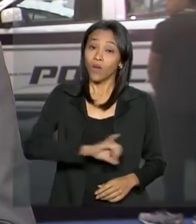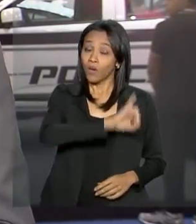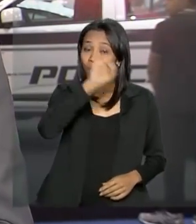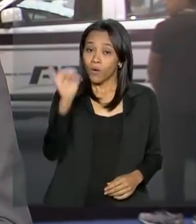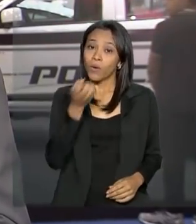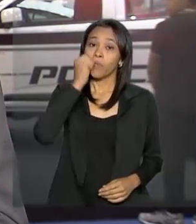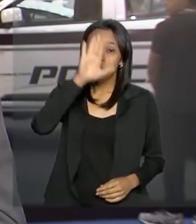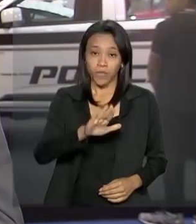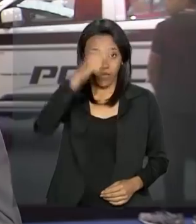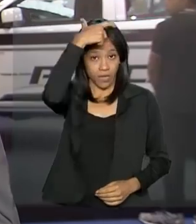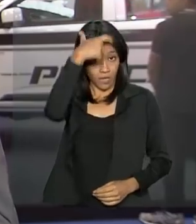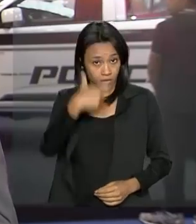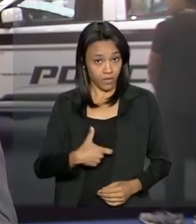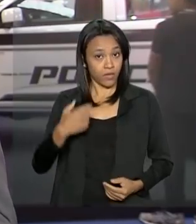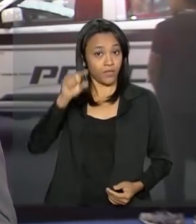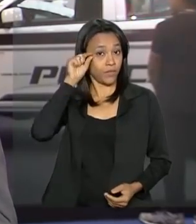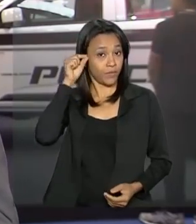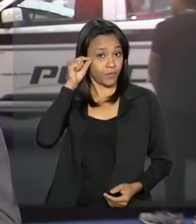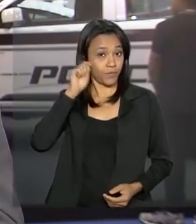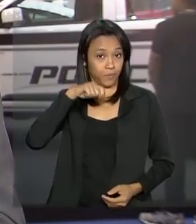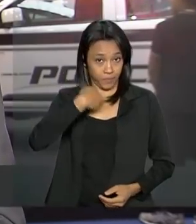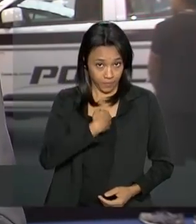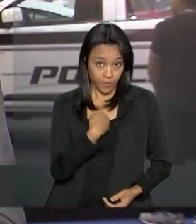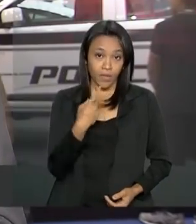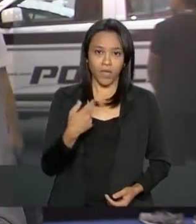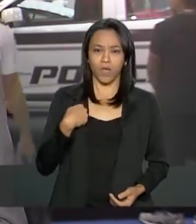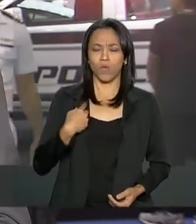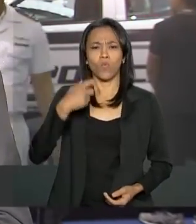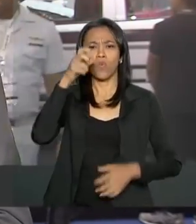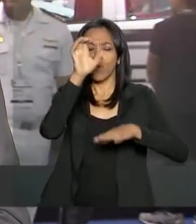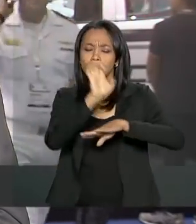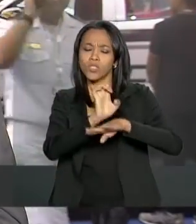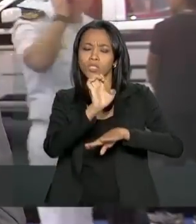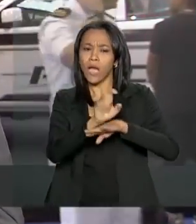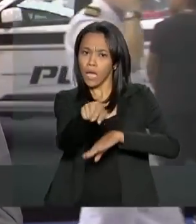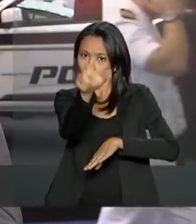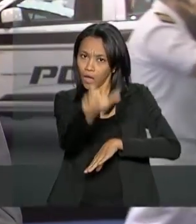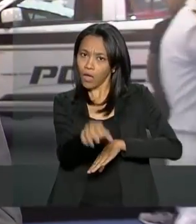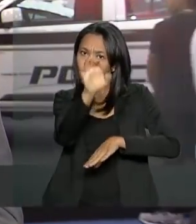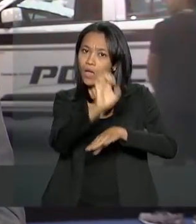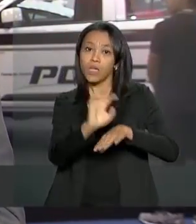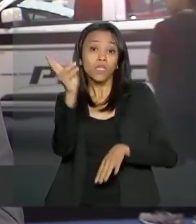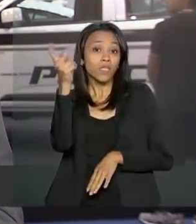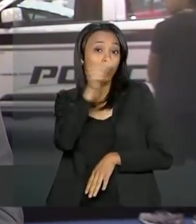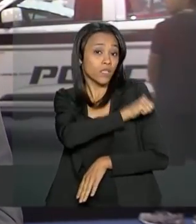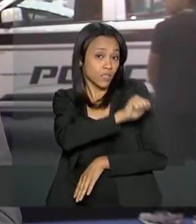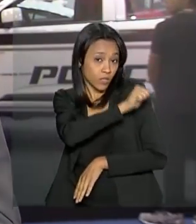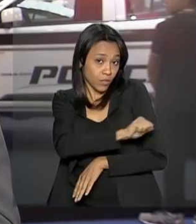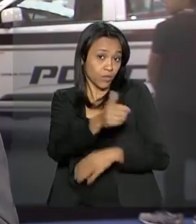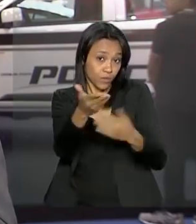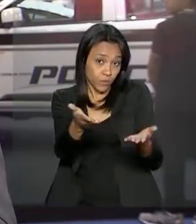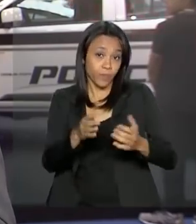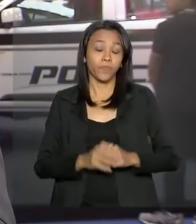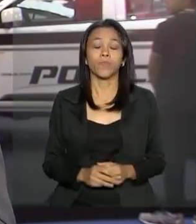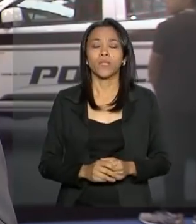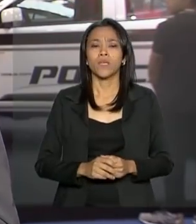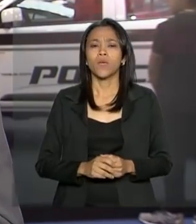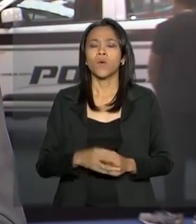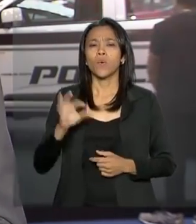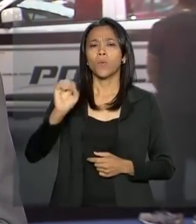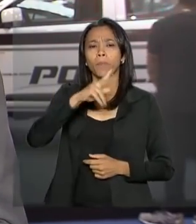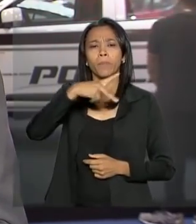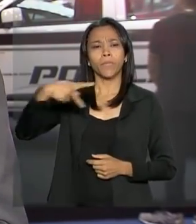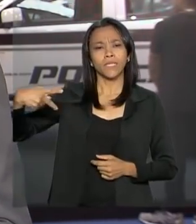Olá, boa tarde. Eu sou Maurício de Almeida e falo ao vivo aqui diretamente do Rio Centro, o pavilhão de eventos que fica no Rio de Janeiro, onde o presidente em